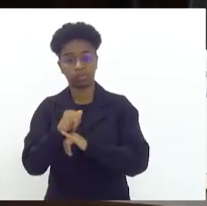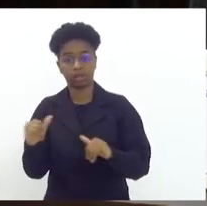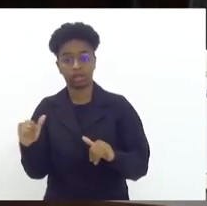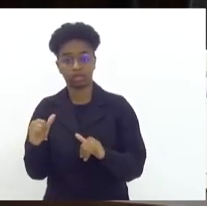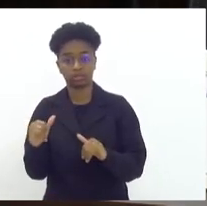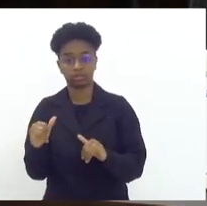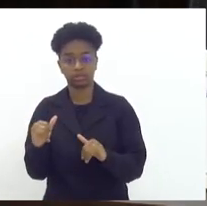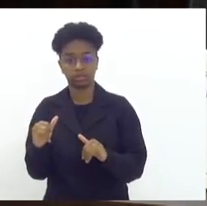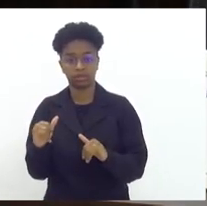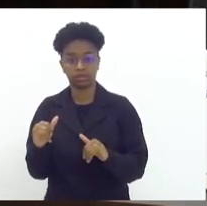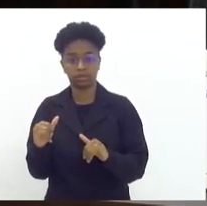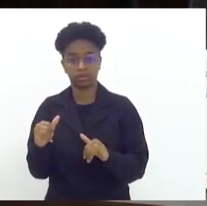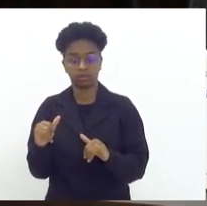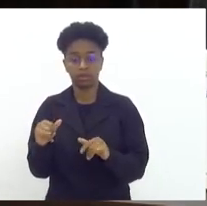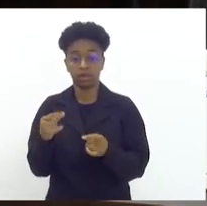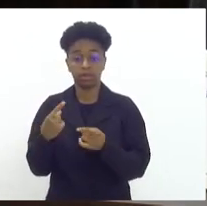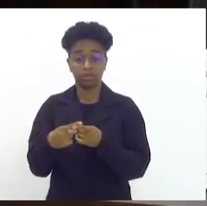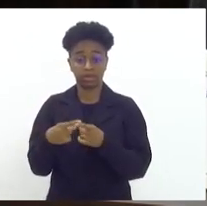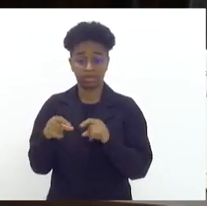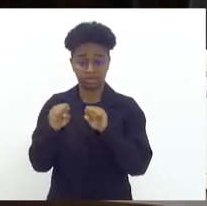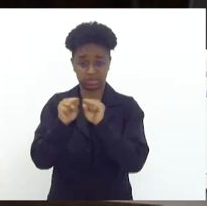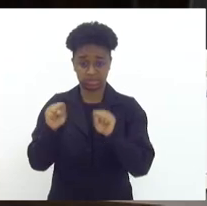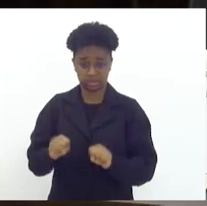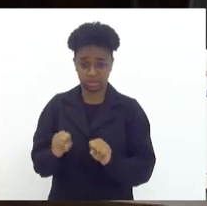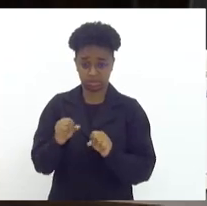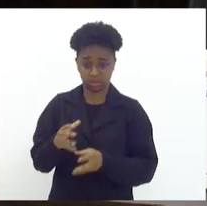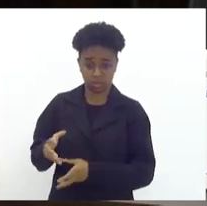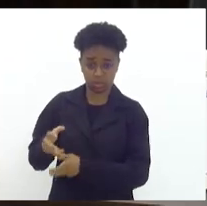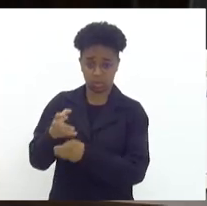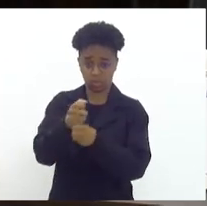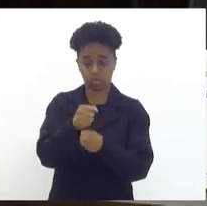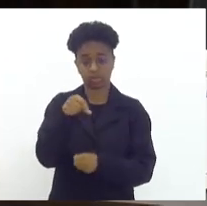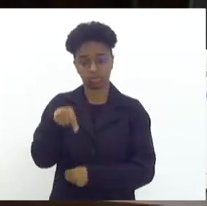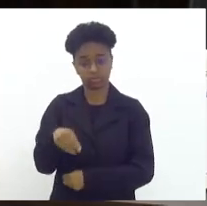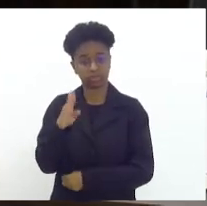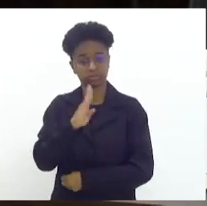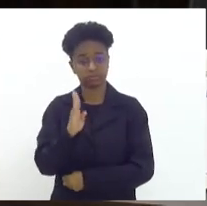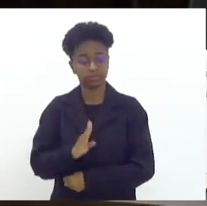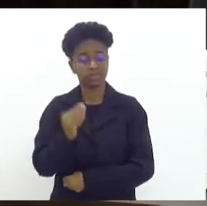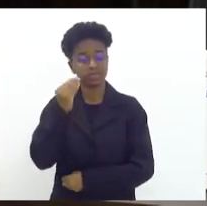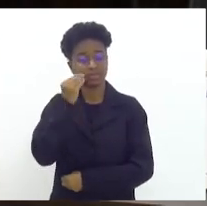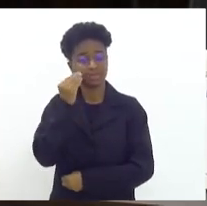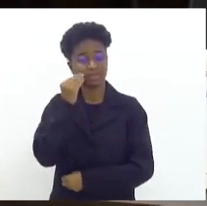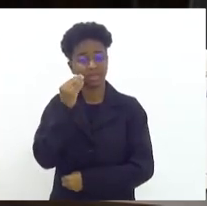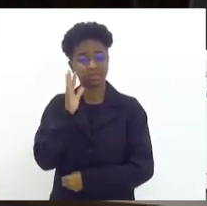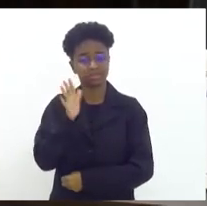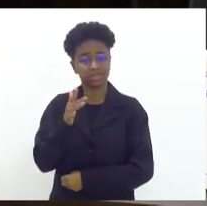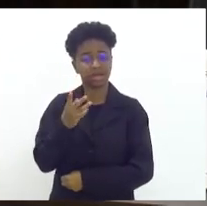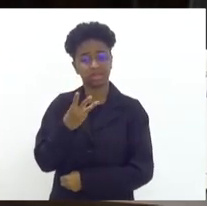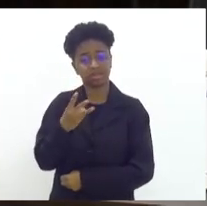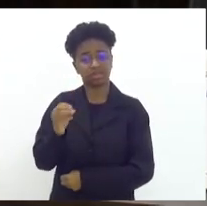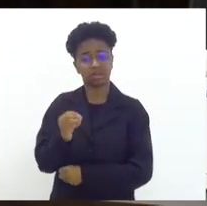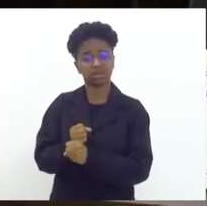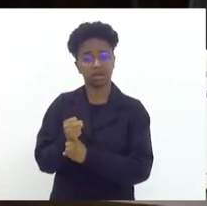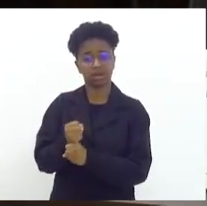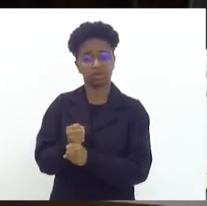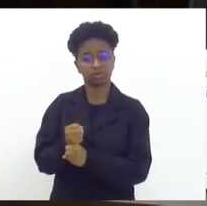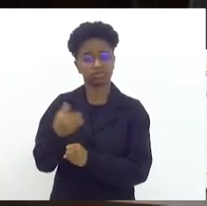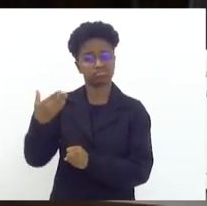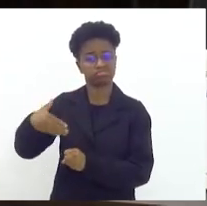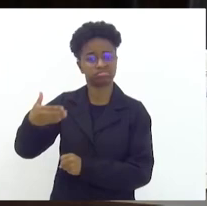é algo que o sistema contábil brasileiro busca a pelo menos 30 anos